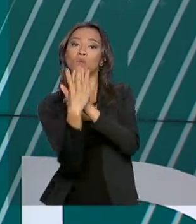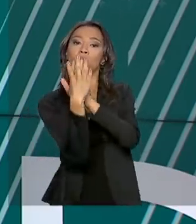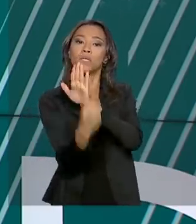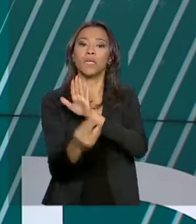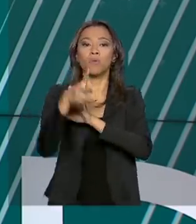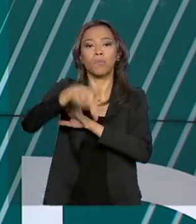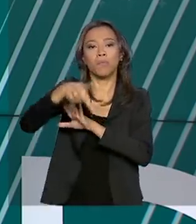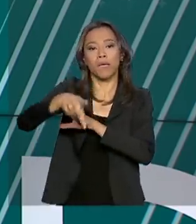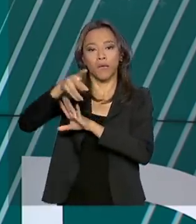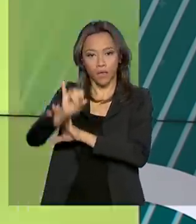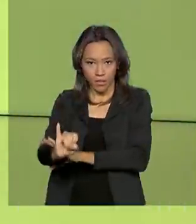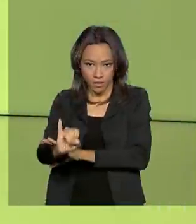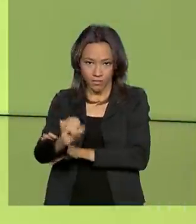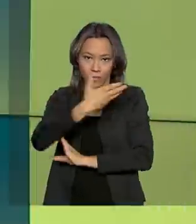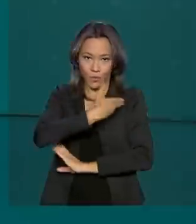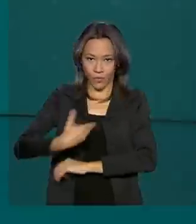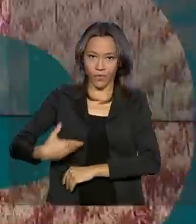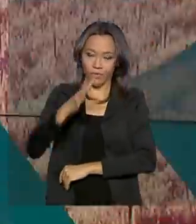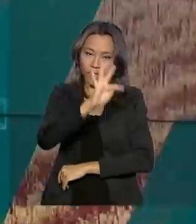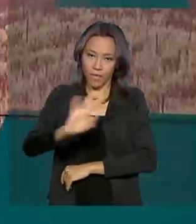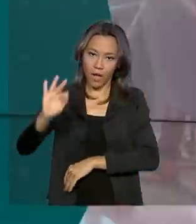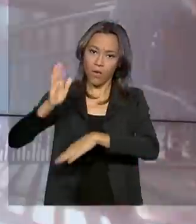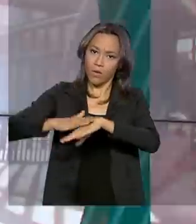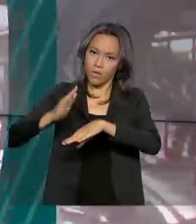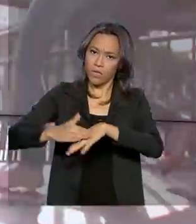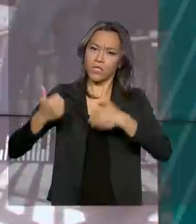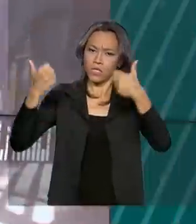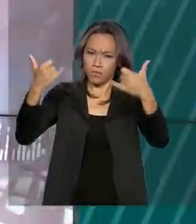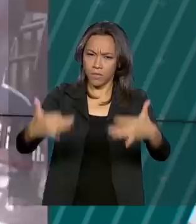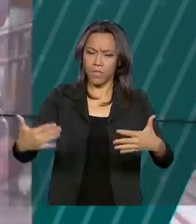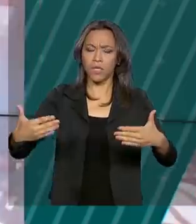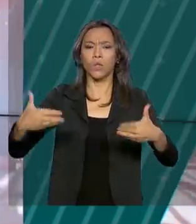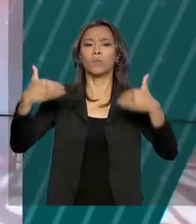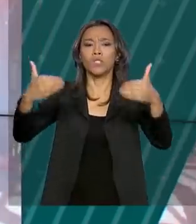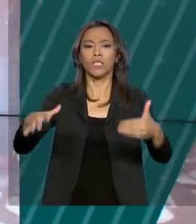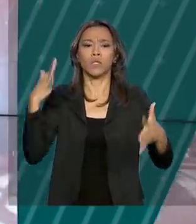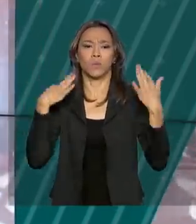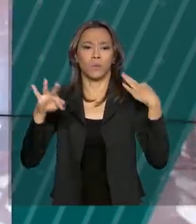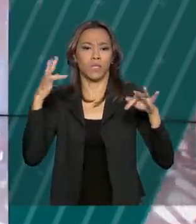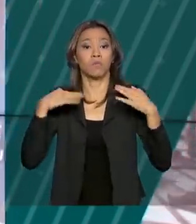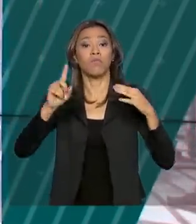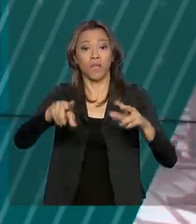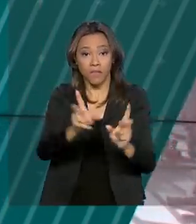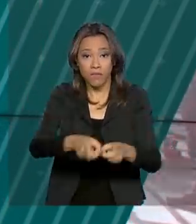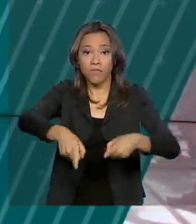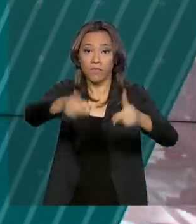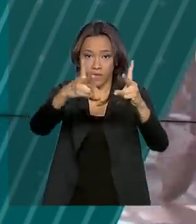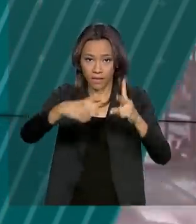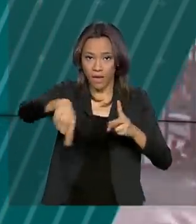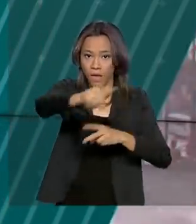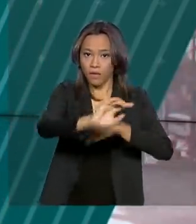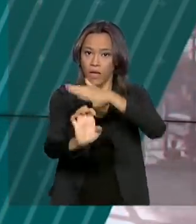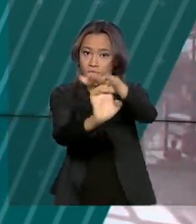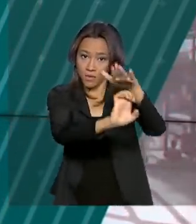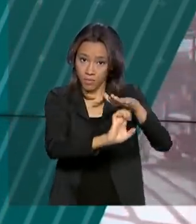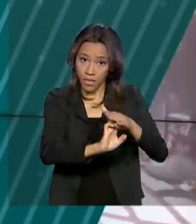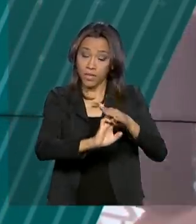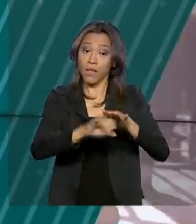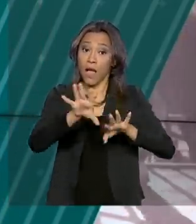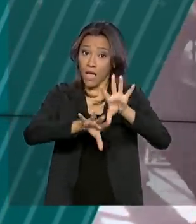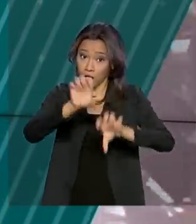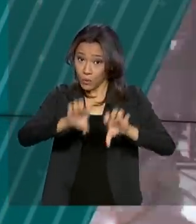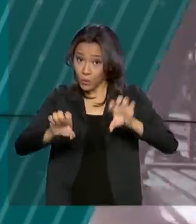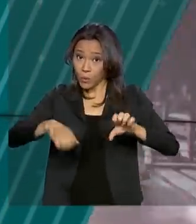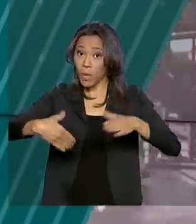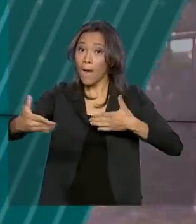Governo Federal, PPI, e segundo o Ministério do Turismo, serão arrendados a iniciativa privada, a estrutura destinada à